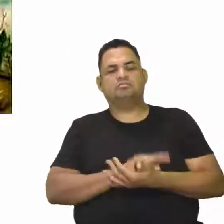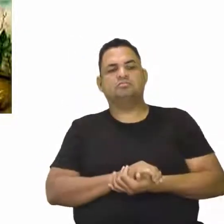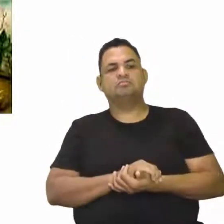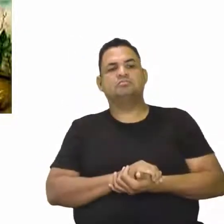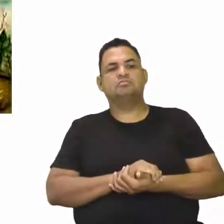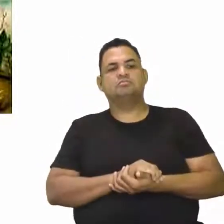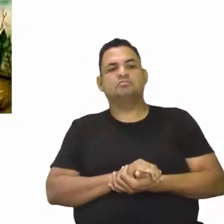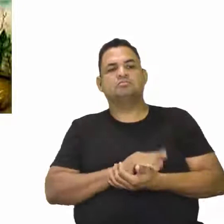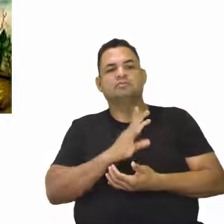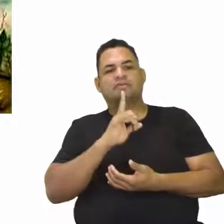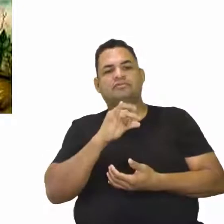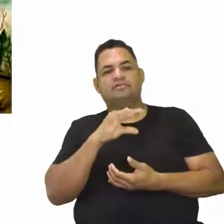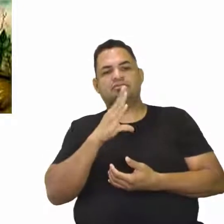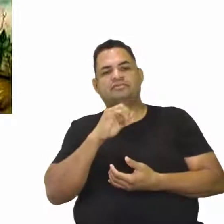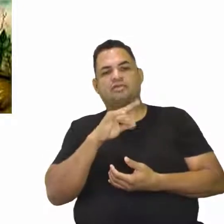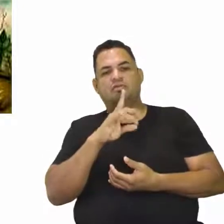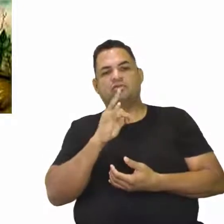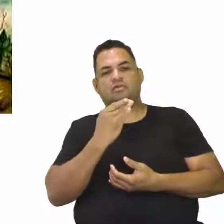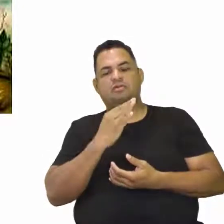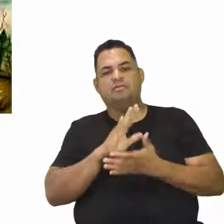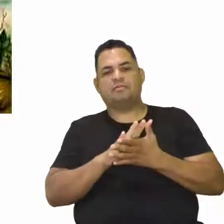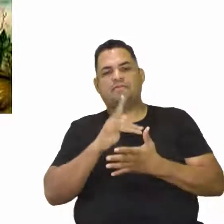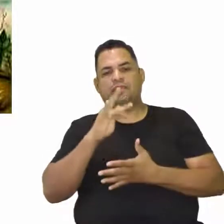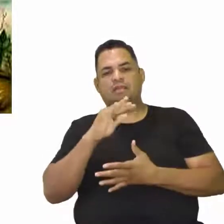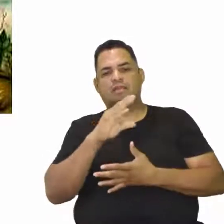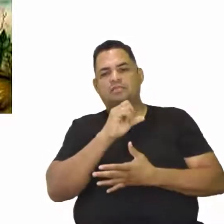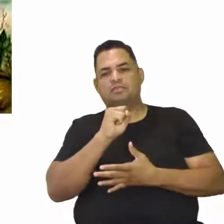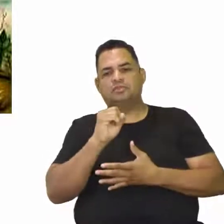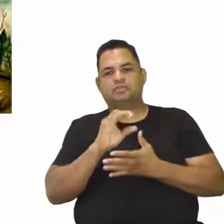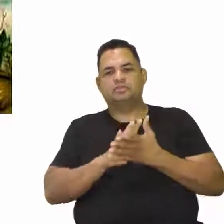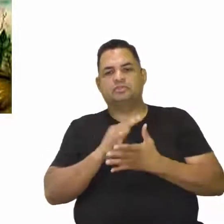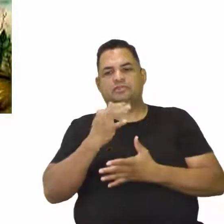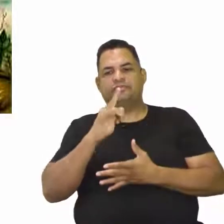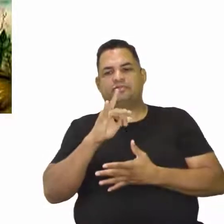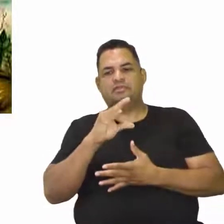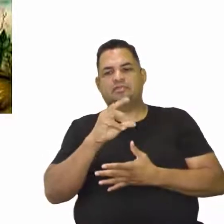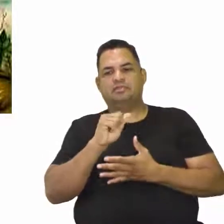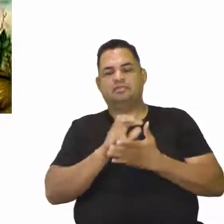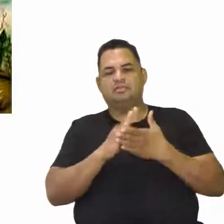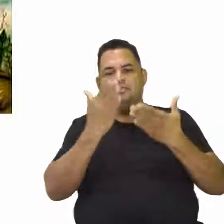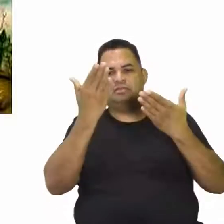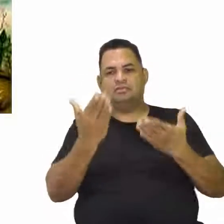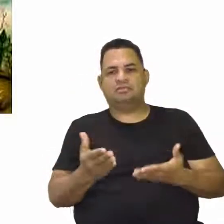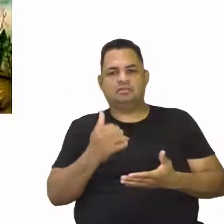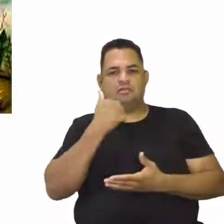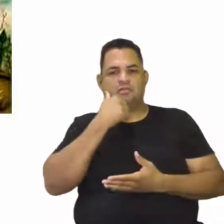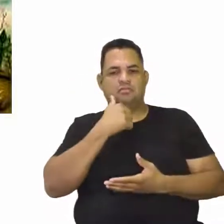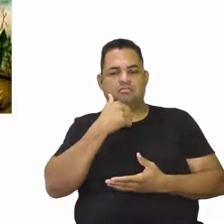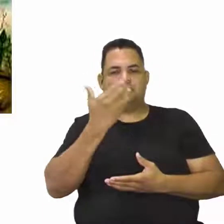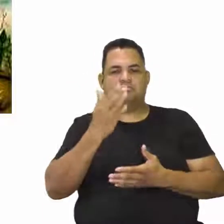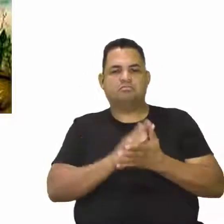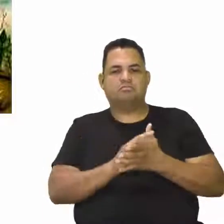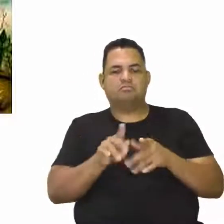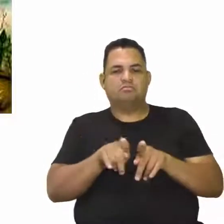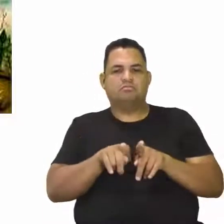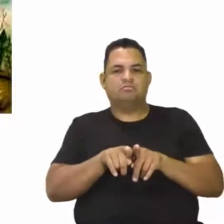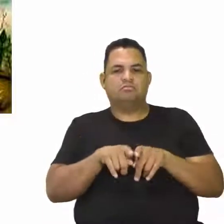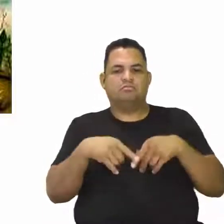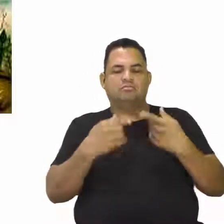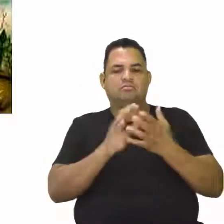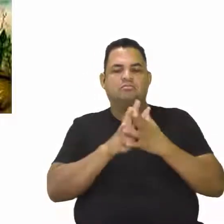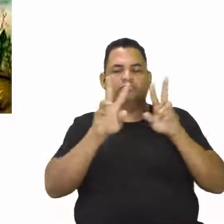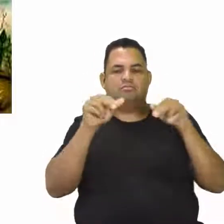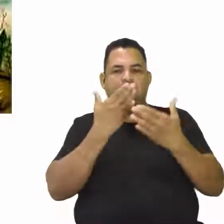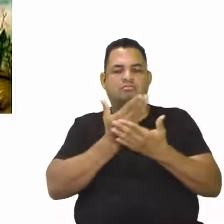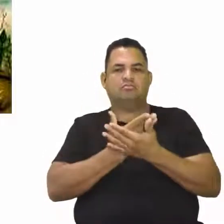Autorretratistas, que foi Da Vinci, Van Gogh, Picasso e Frida. A Frida, que também foi tema